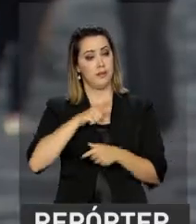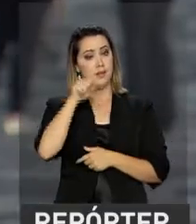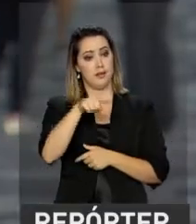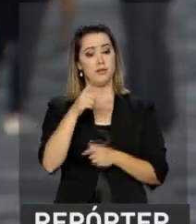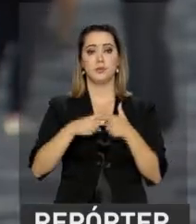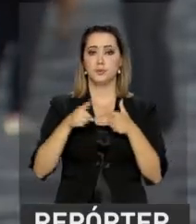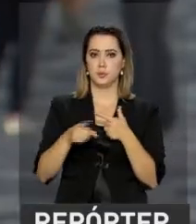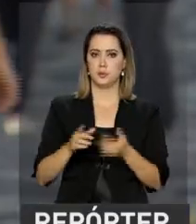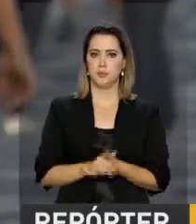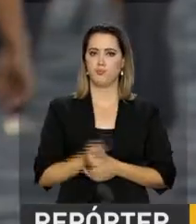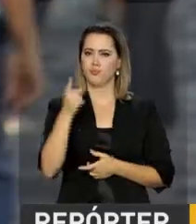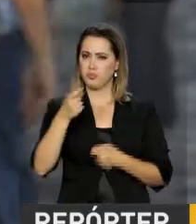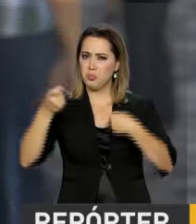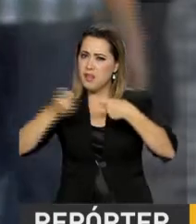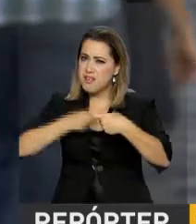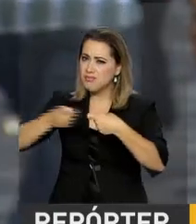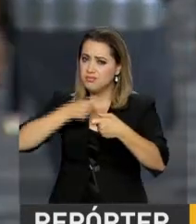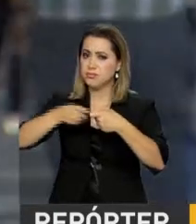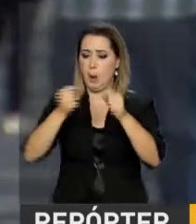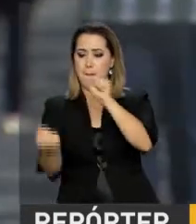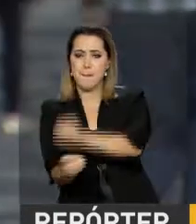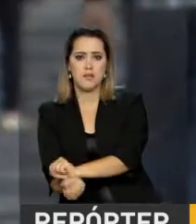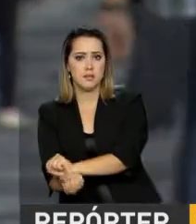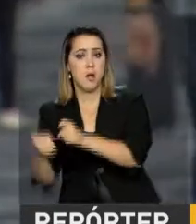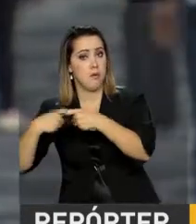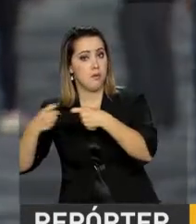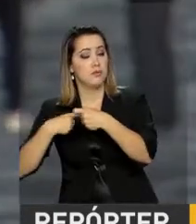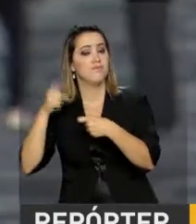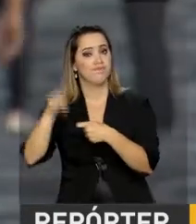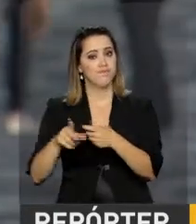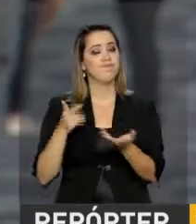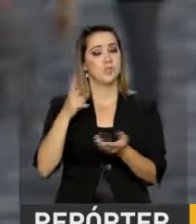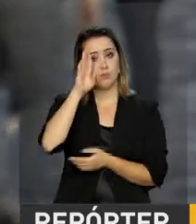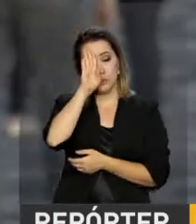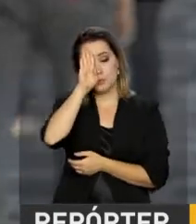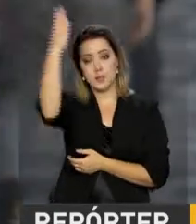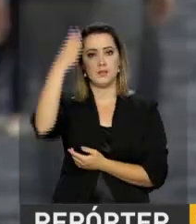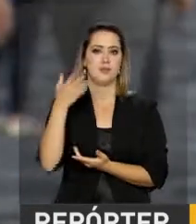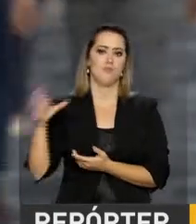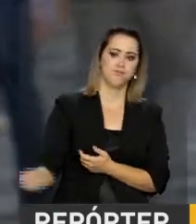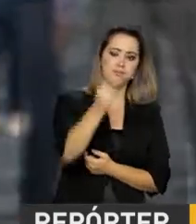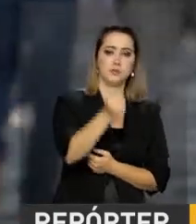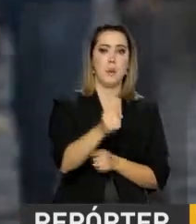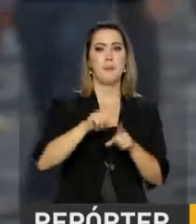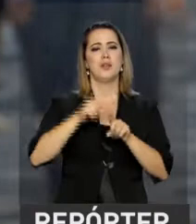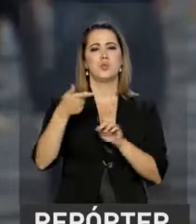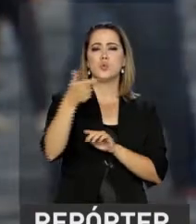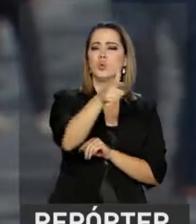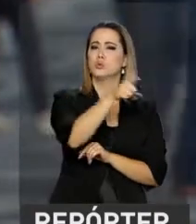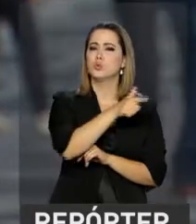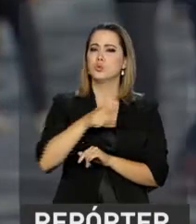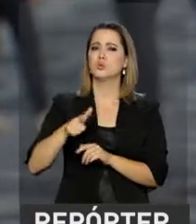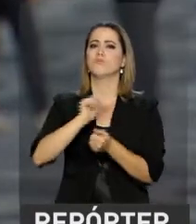exploração sexual é uma das principais atividades do tráfico de pessoas, mas o crime não se restringe a isso. Outras